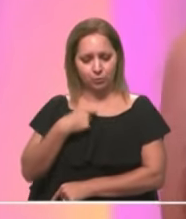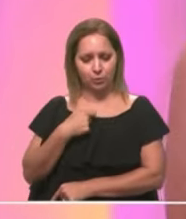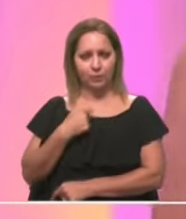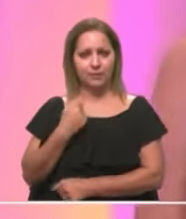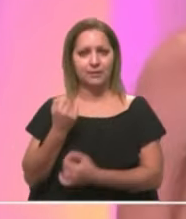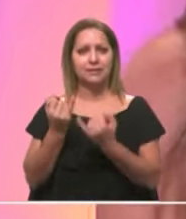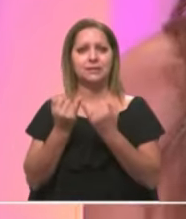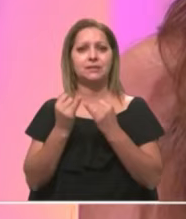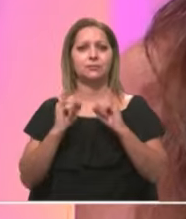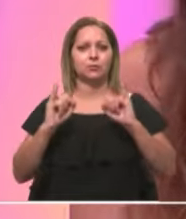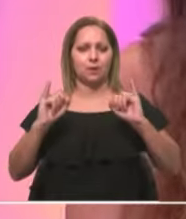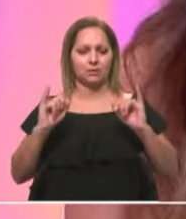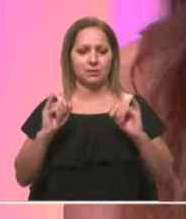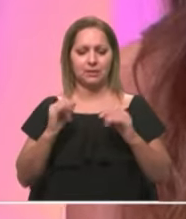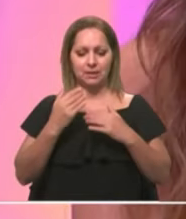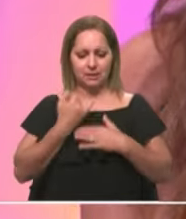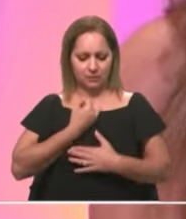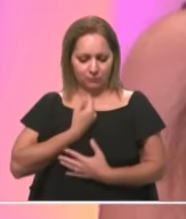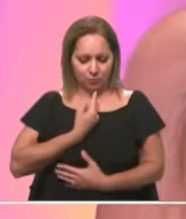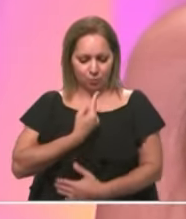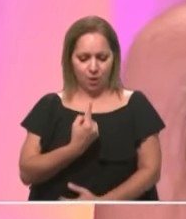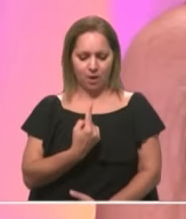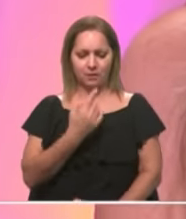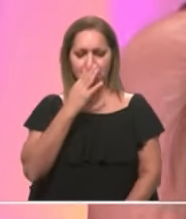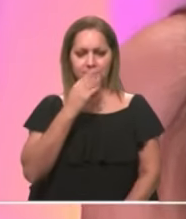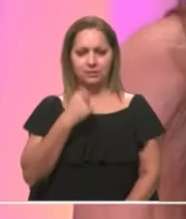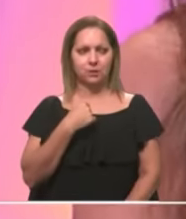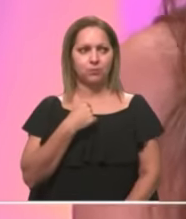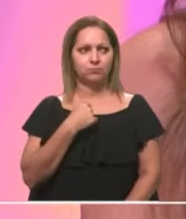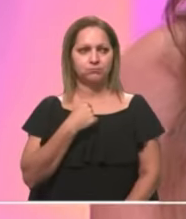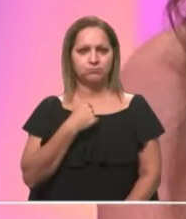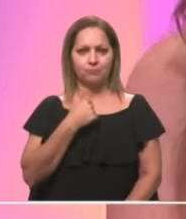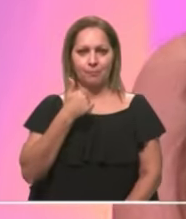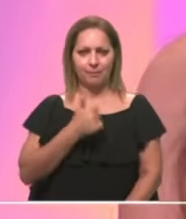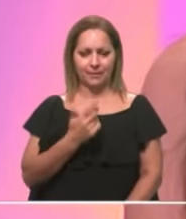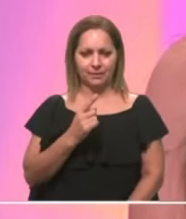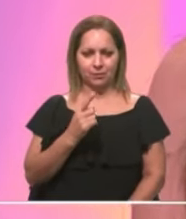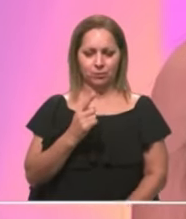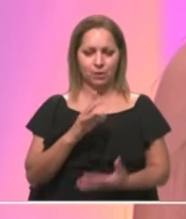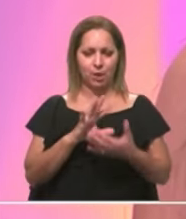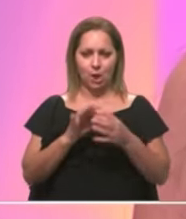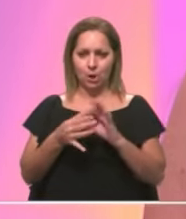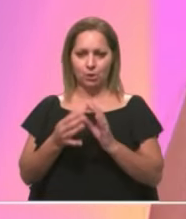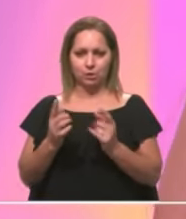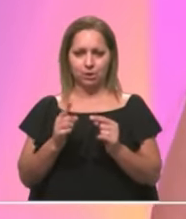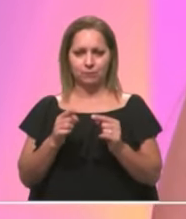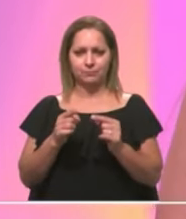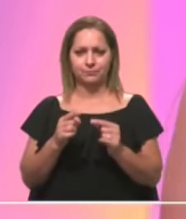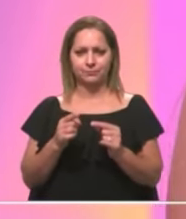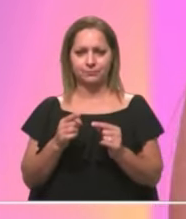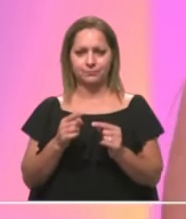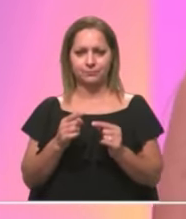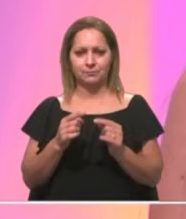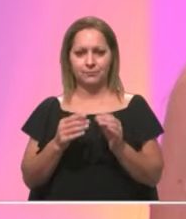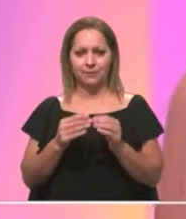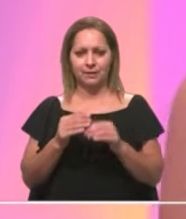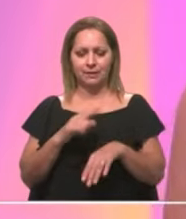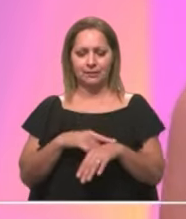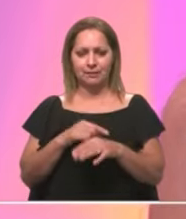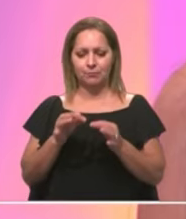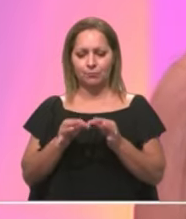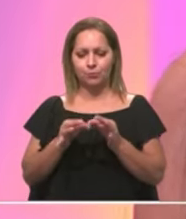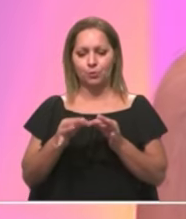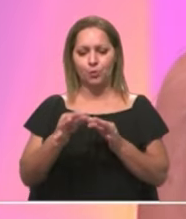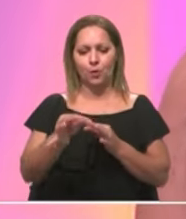nós naquele momento não estávamos bem e se naquele momento alguma coisa não estava a fazer sentido, não vale a pena prolongarmos